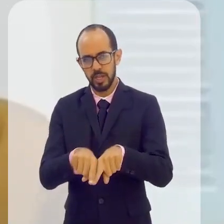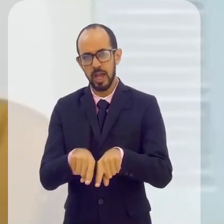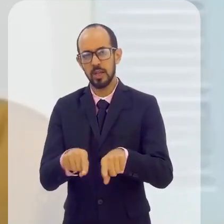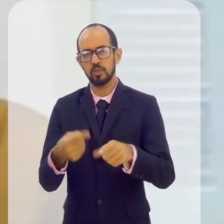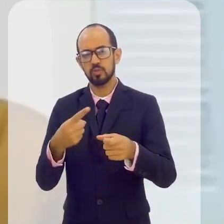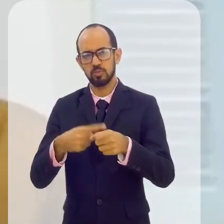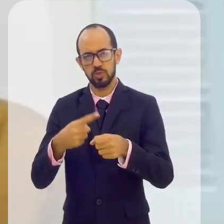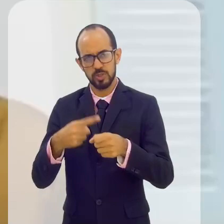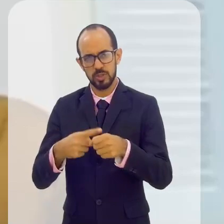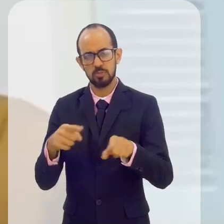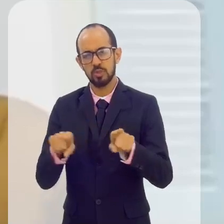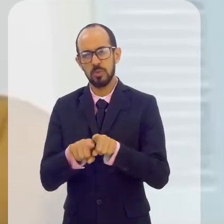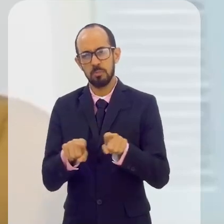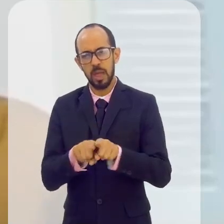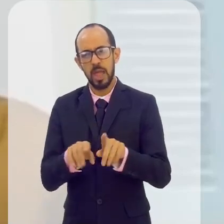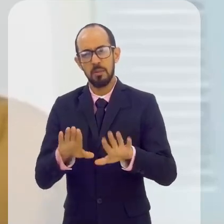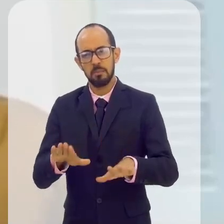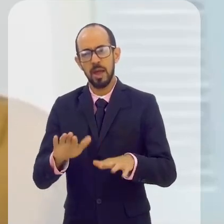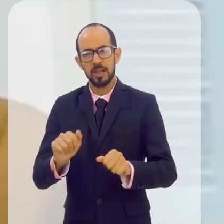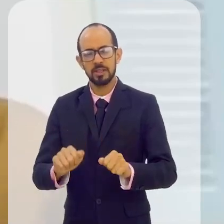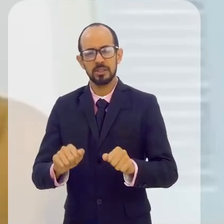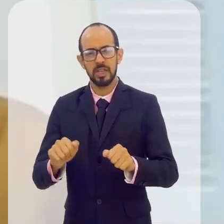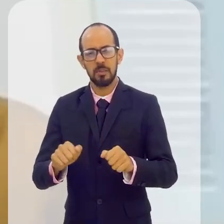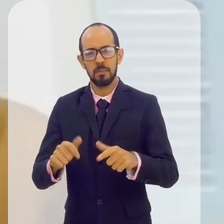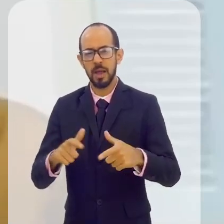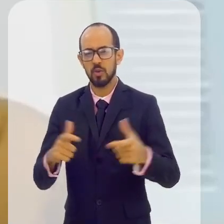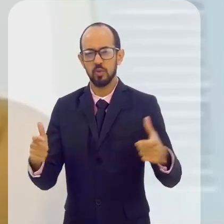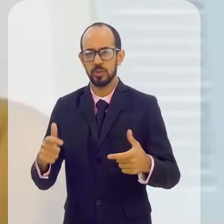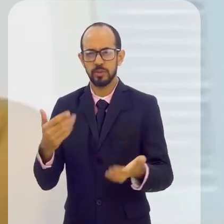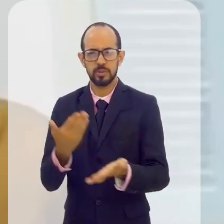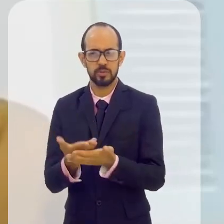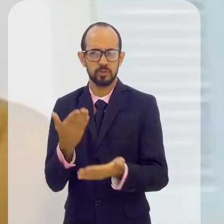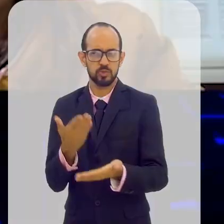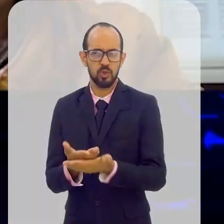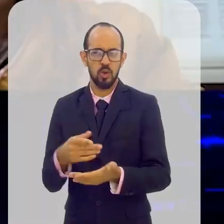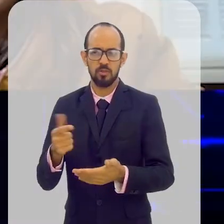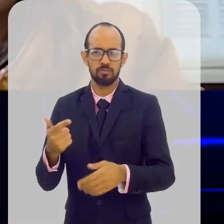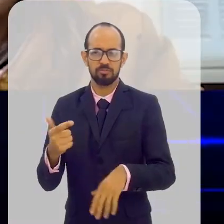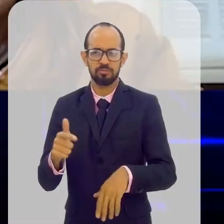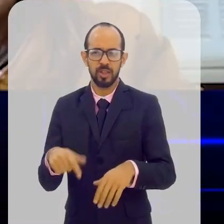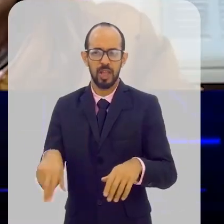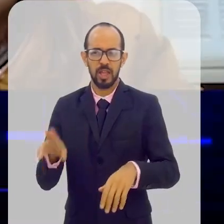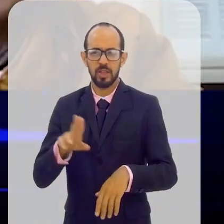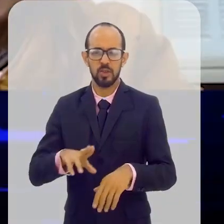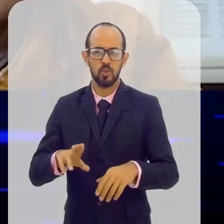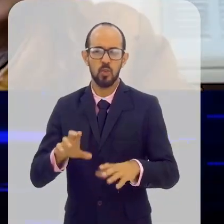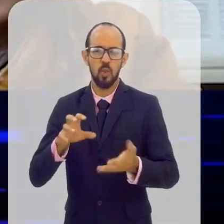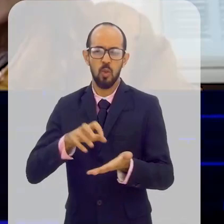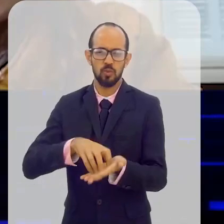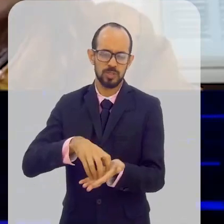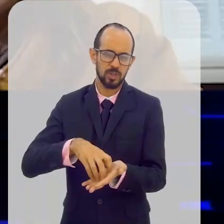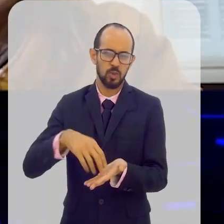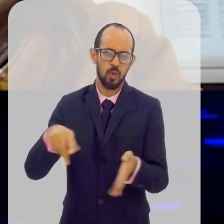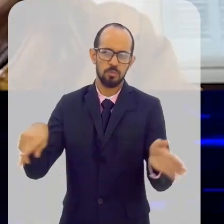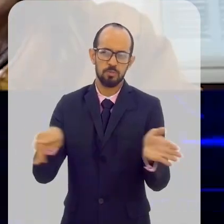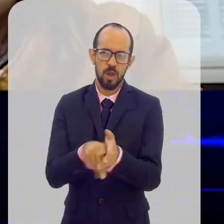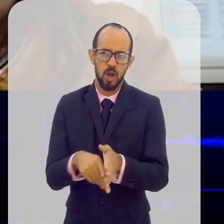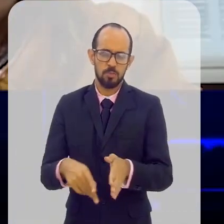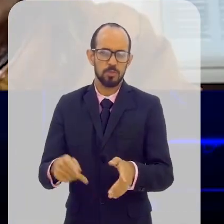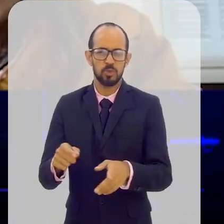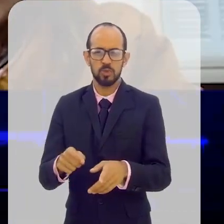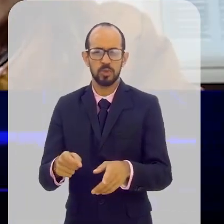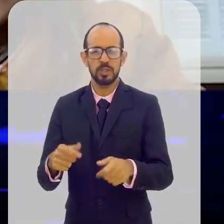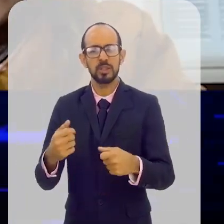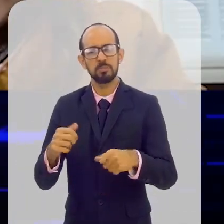para atenção básica, mas hoje o que a gente vê é a maioria das escolas médicas que não têm unidades próprias de saúde, dependem